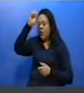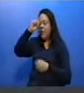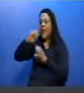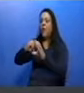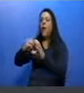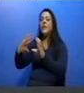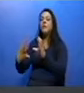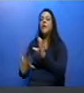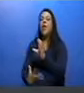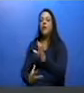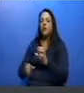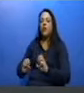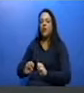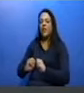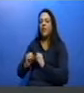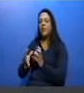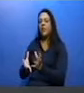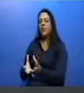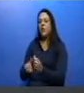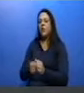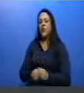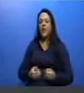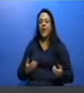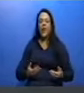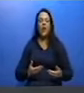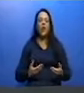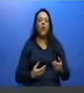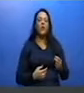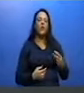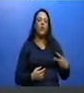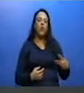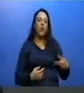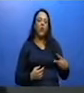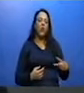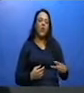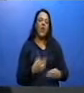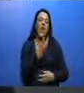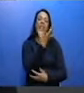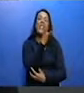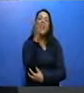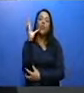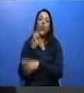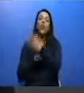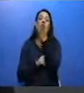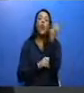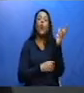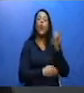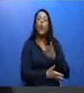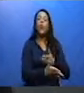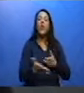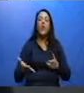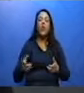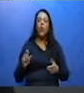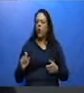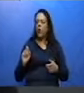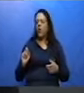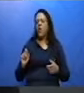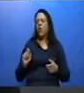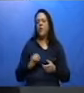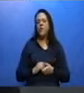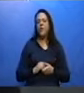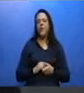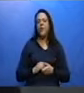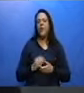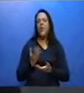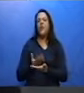gerais. Dois, os aspectos naturais. Faz parte da nossa ficha. O que, que são os aspectos naturais? Nós